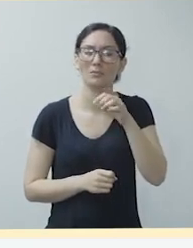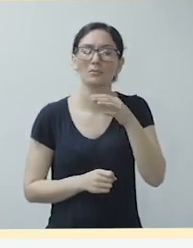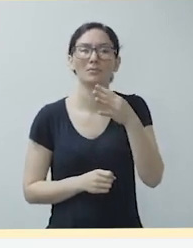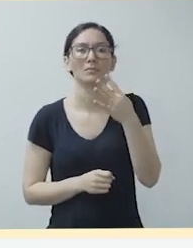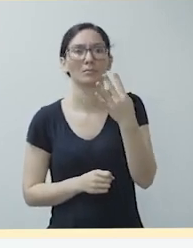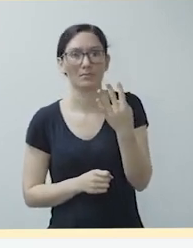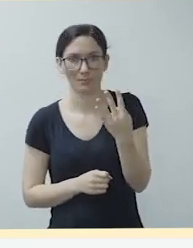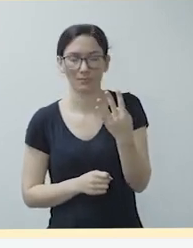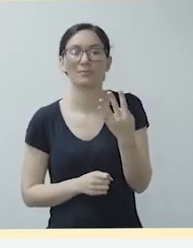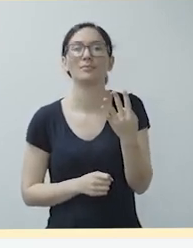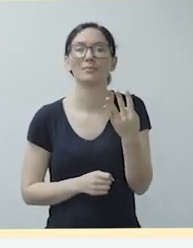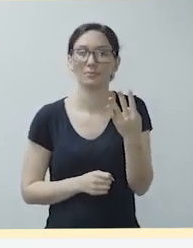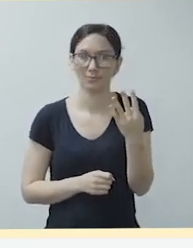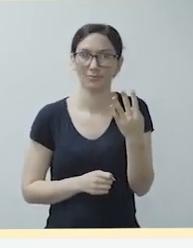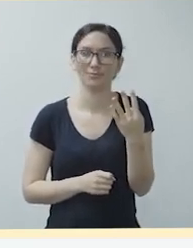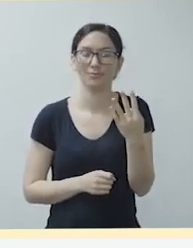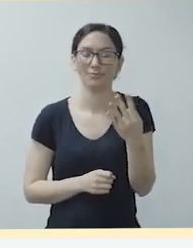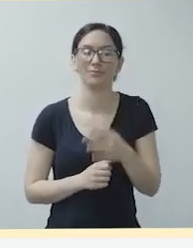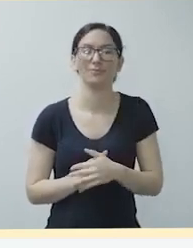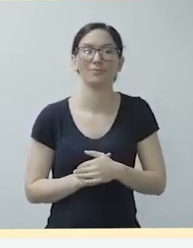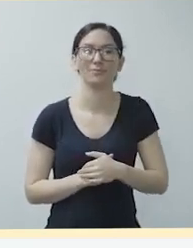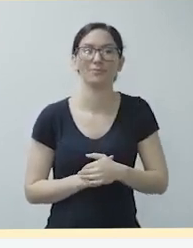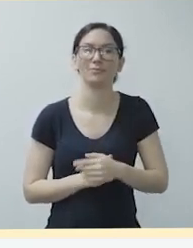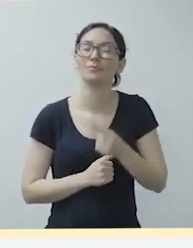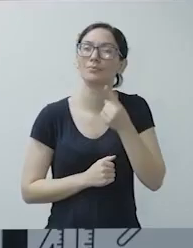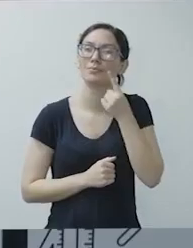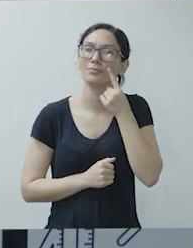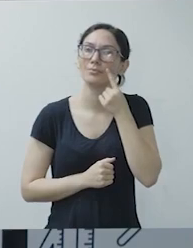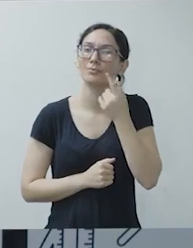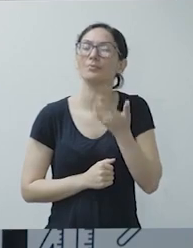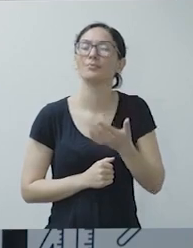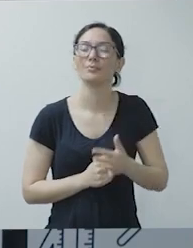são 4 passarinhos. Vejam aqui comigo.